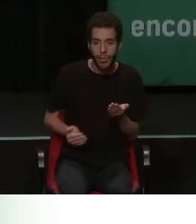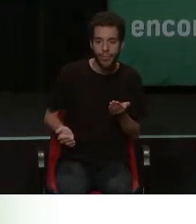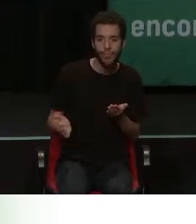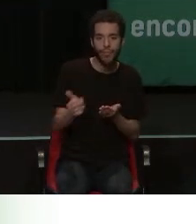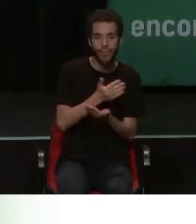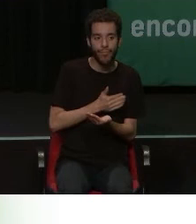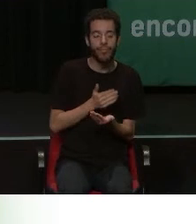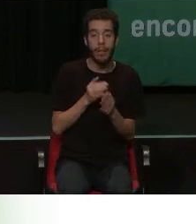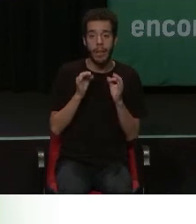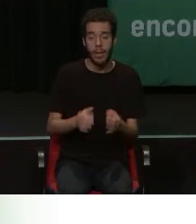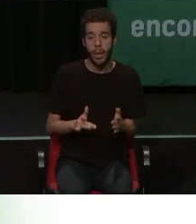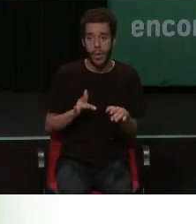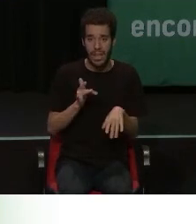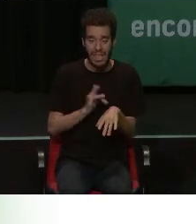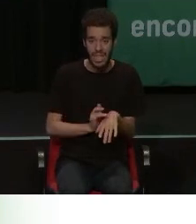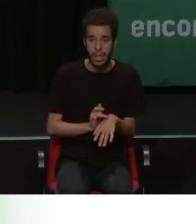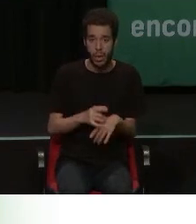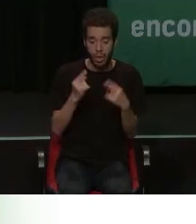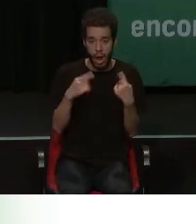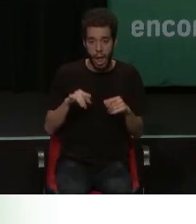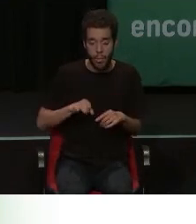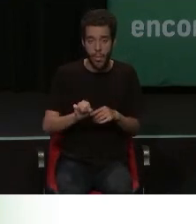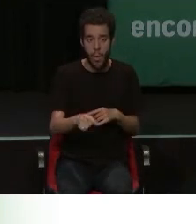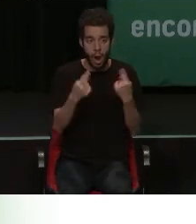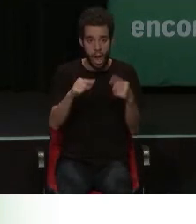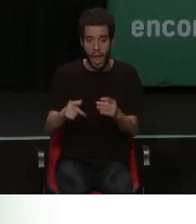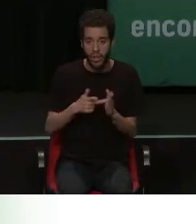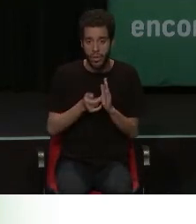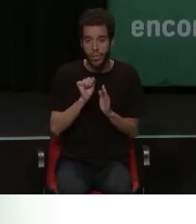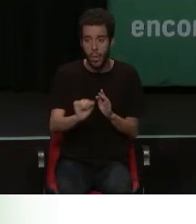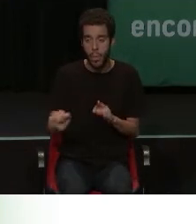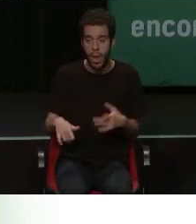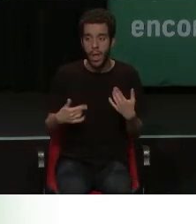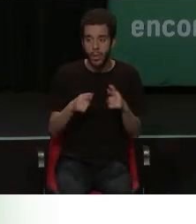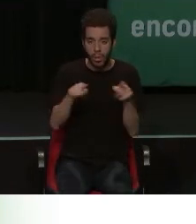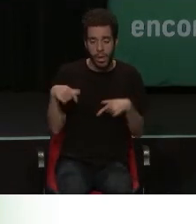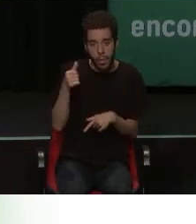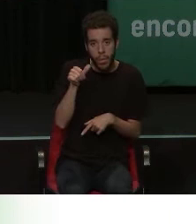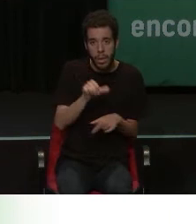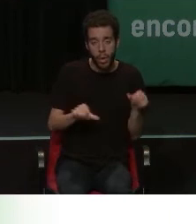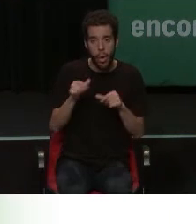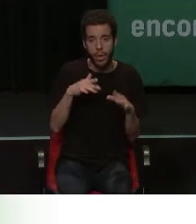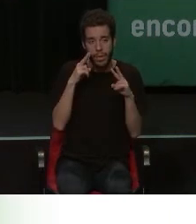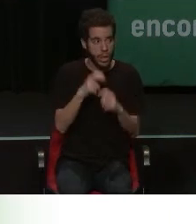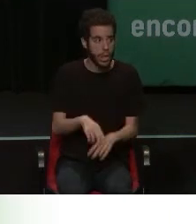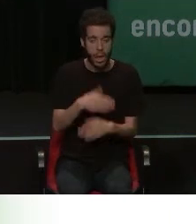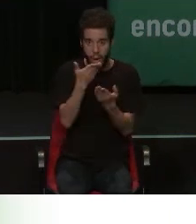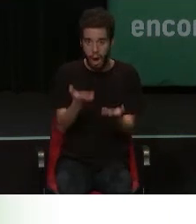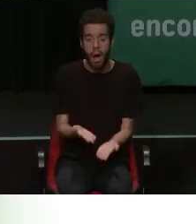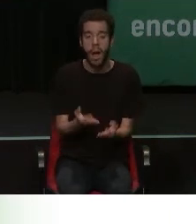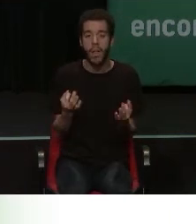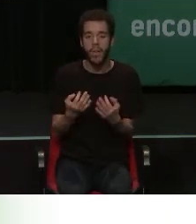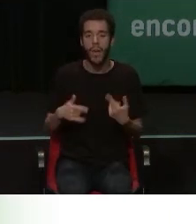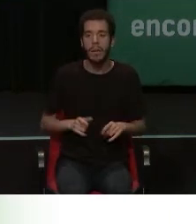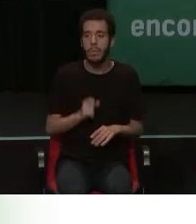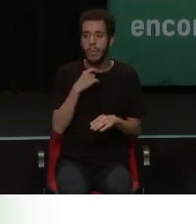Portanto, esse tipo de sensor existe, é largamente utilizado em todos os laboratórios de investigação. Estão um bocado